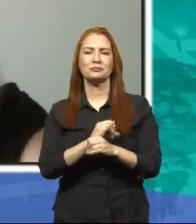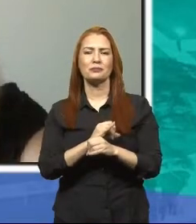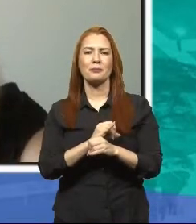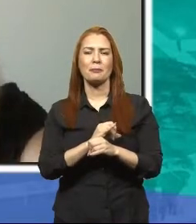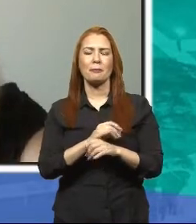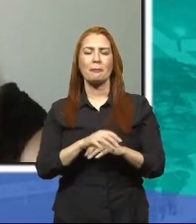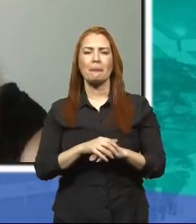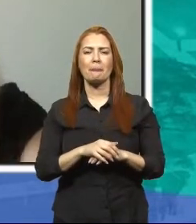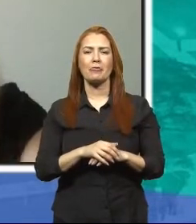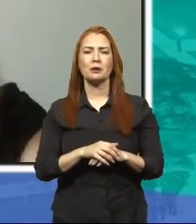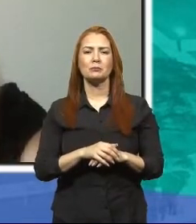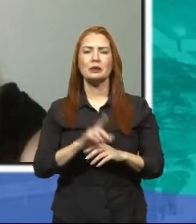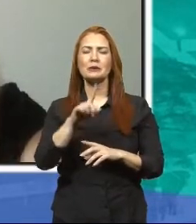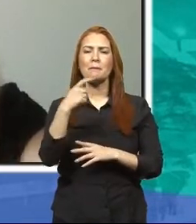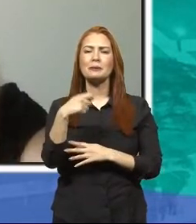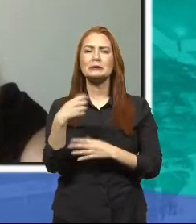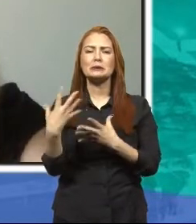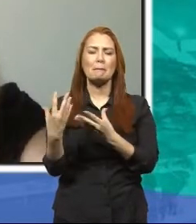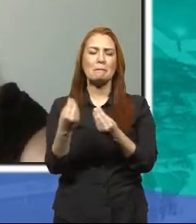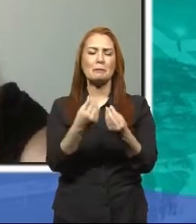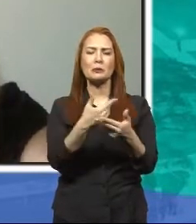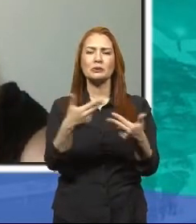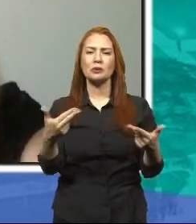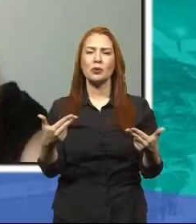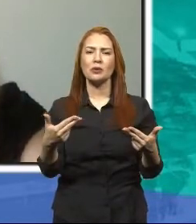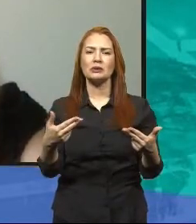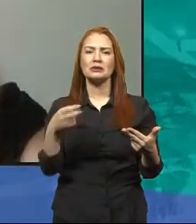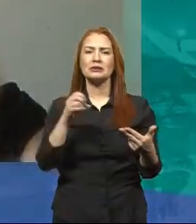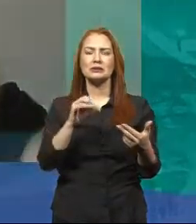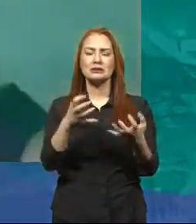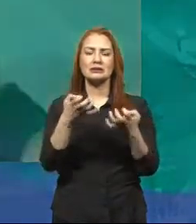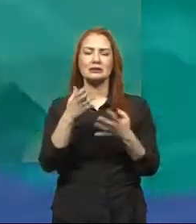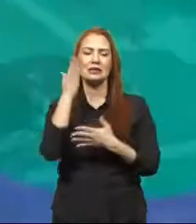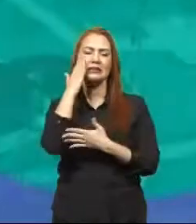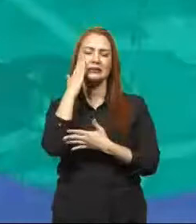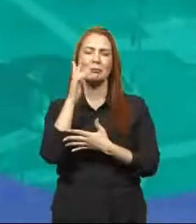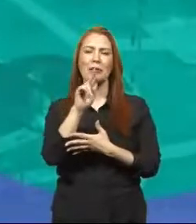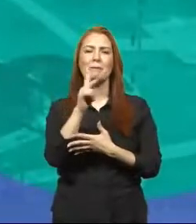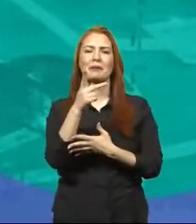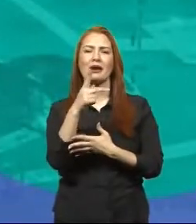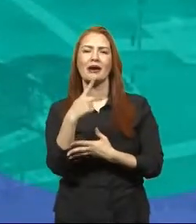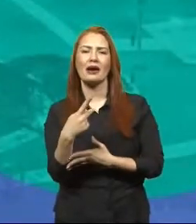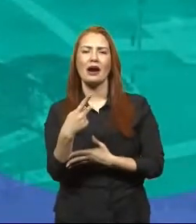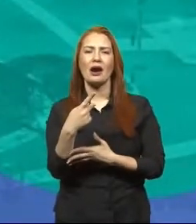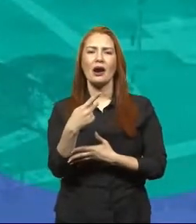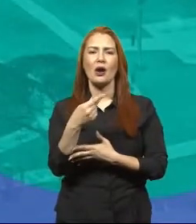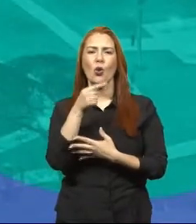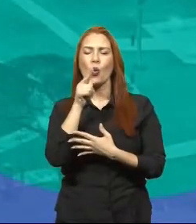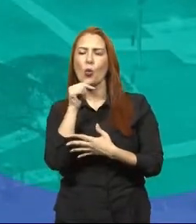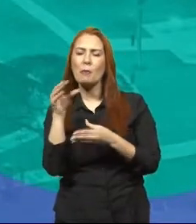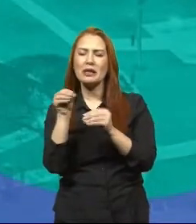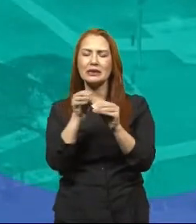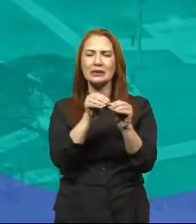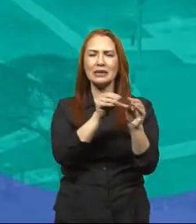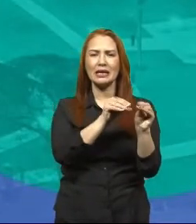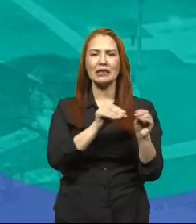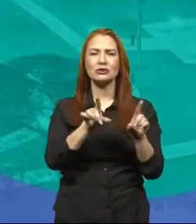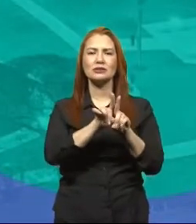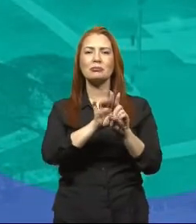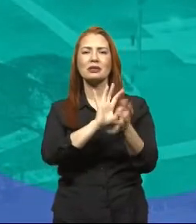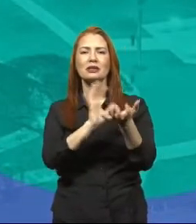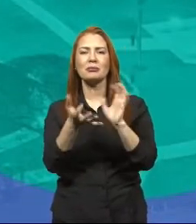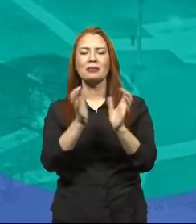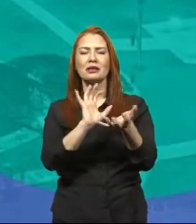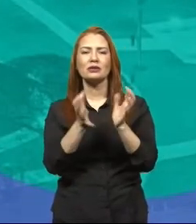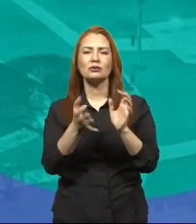por hora, por minuto, não precisa de muita coisa. Você quer saber qual é o pH, qual é a umidade, qual é a temperatura, você não precisa de uma banda gigantesca como a que